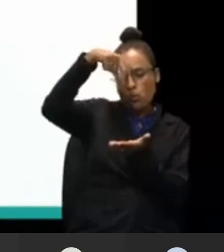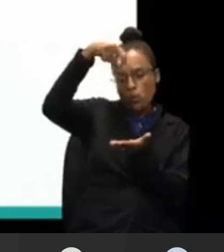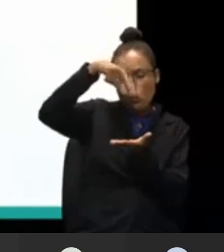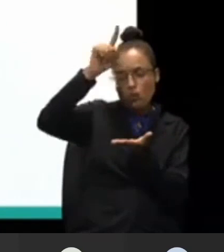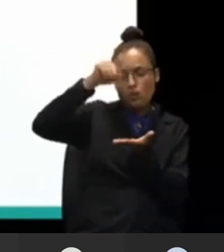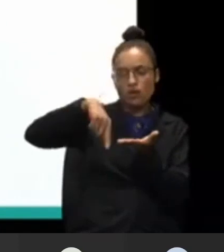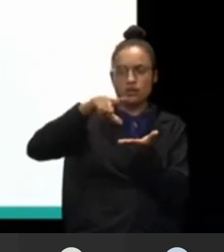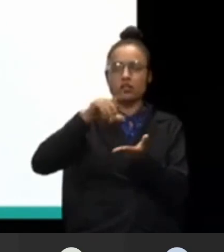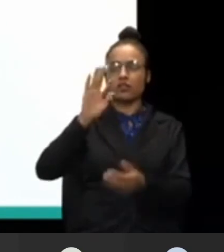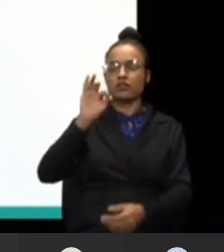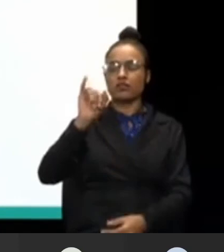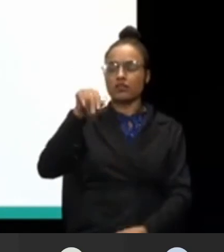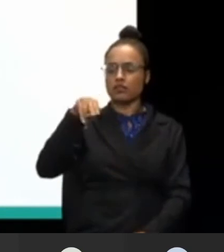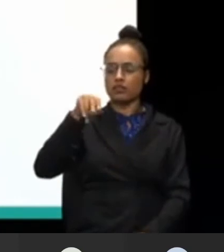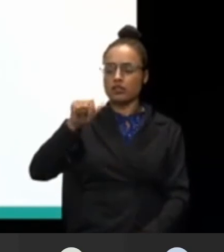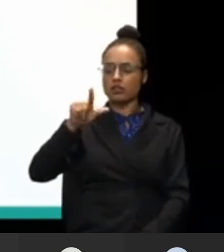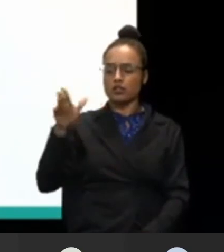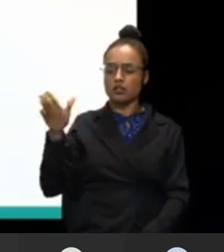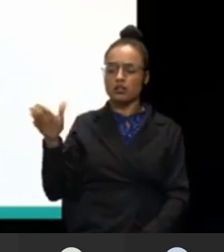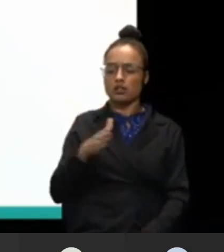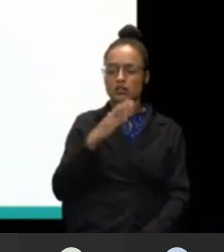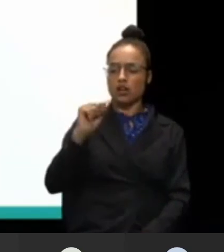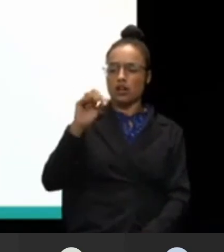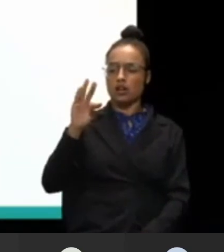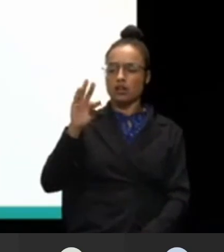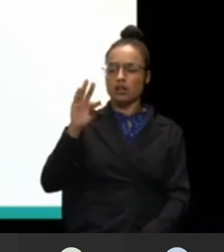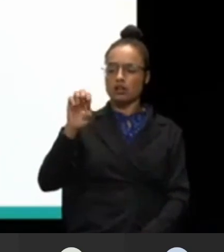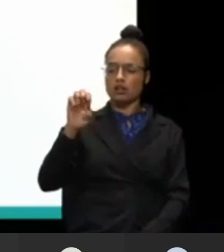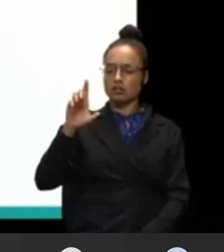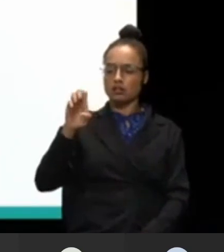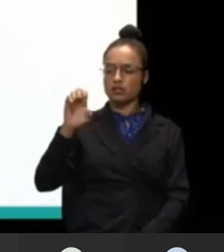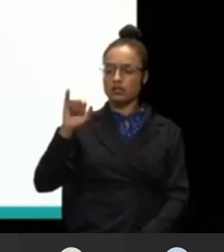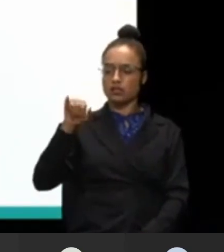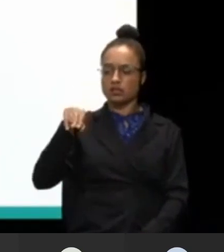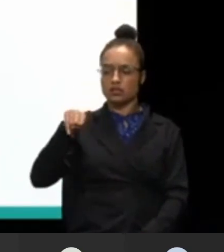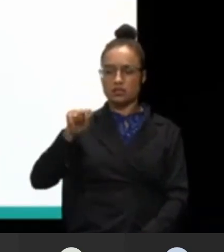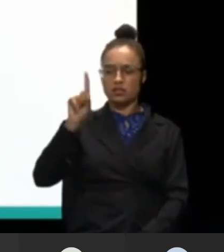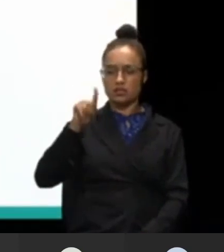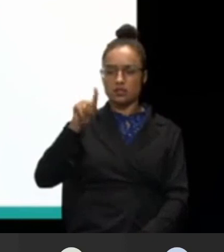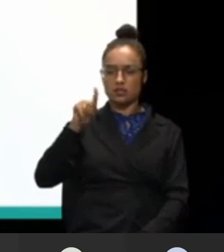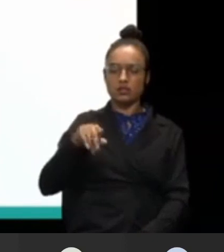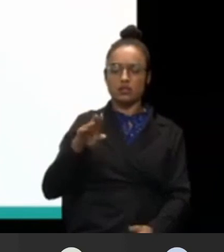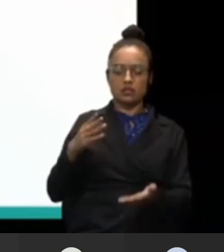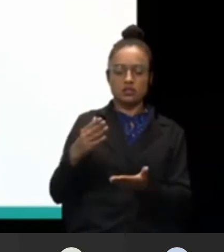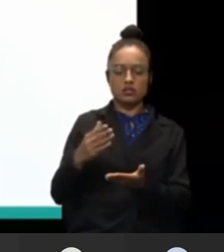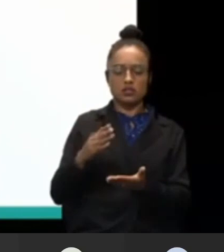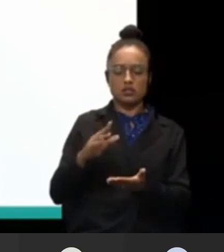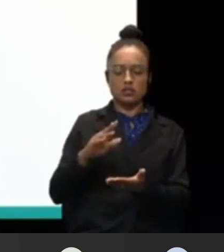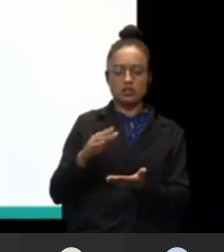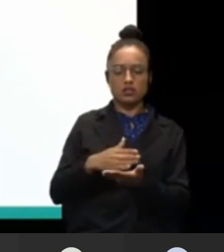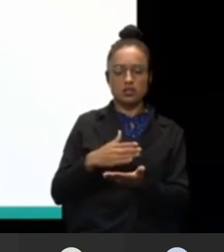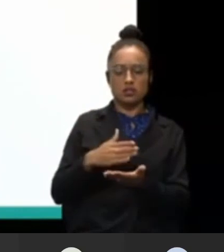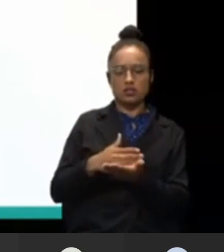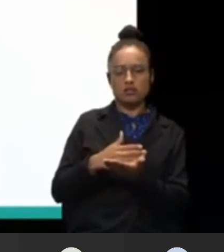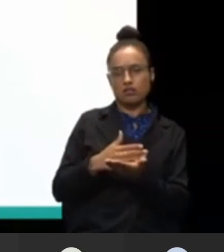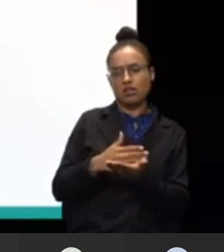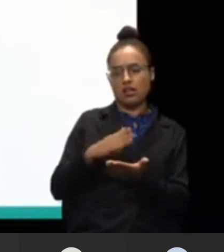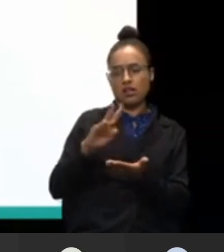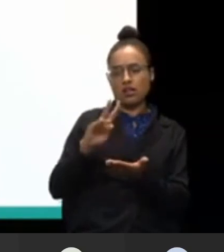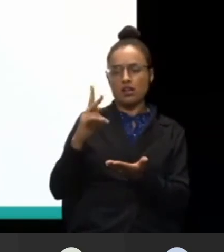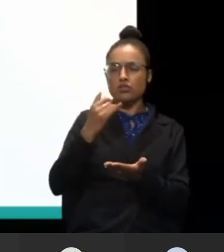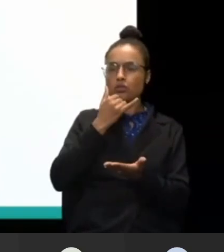de fenolftaleína e realizar a titulação com hidróxido de sódio a 0,1 normal